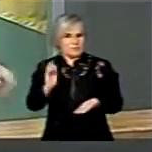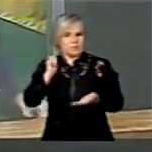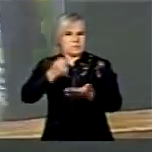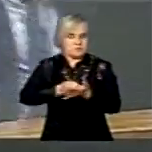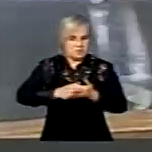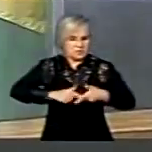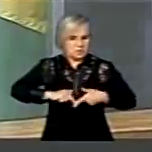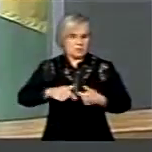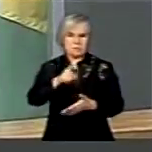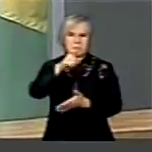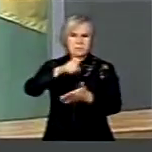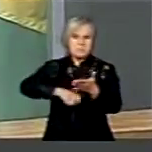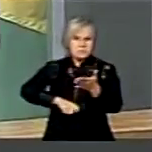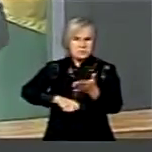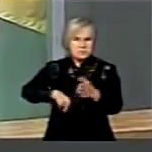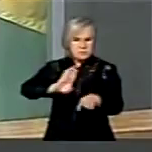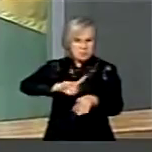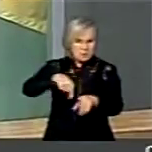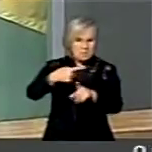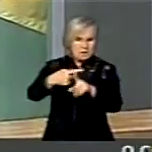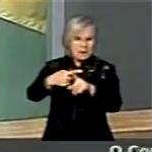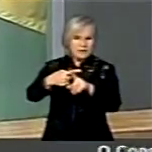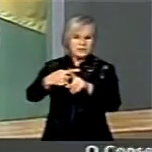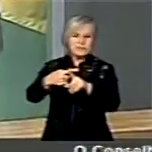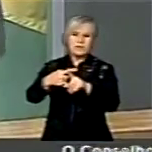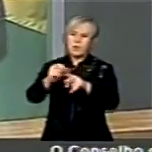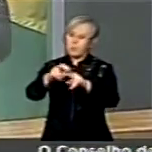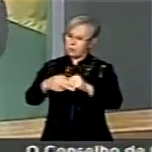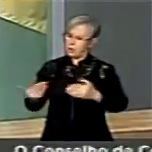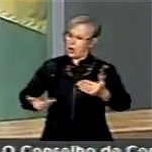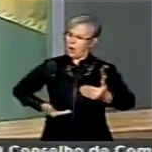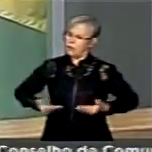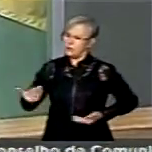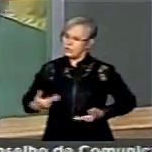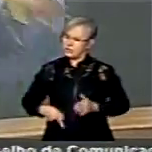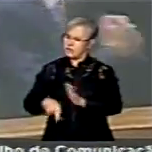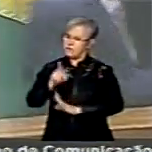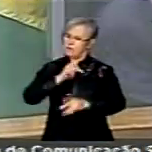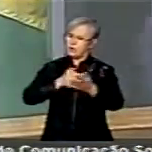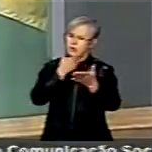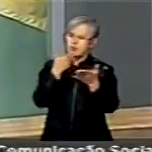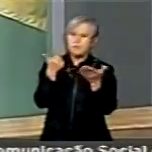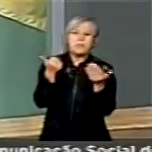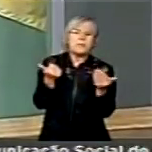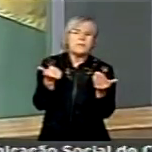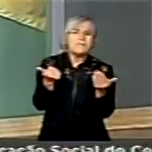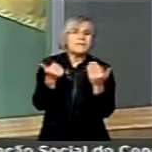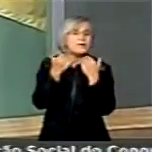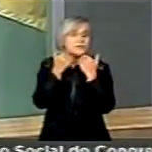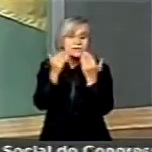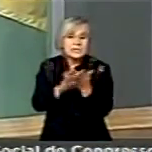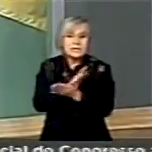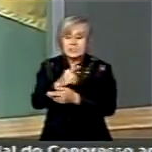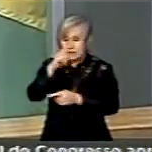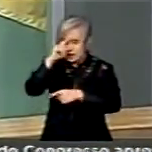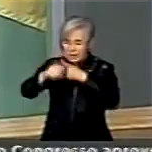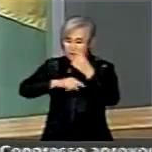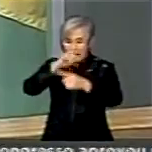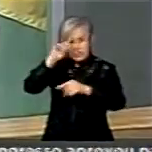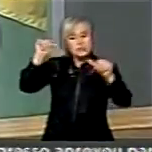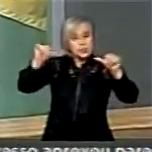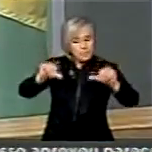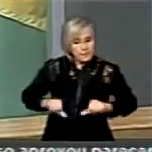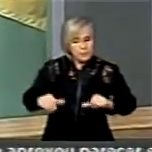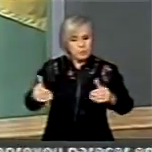de poder pagar mais impostos, porque os serviços públicos cada vez são mais precários, mais difíceis de ser